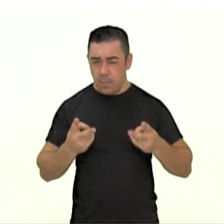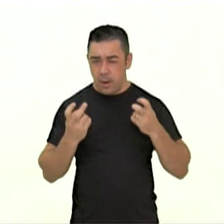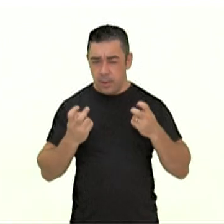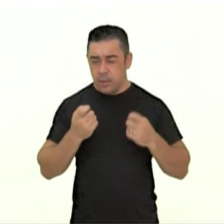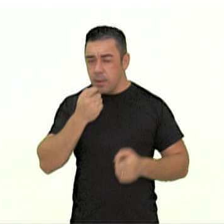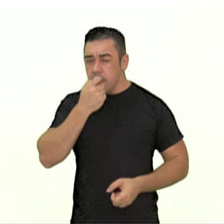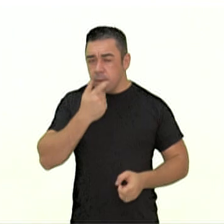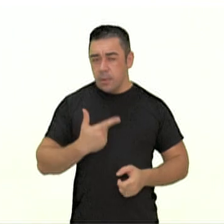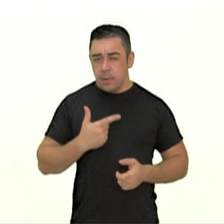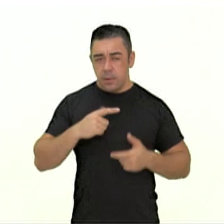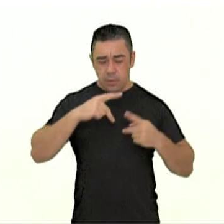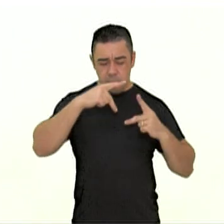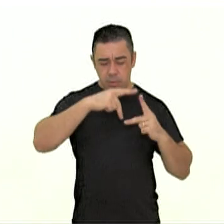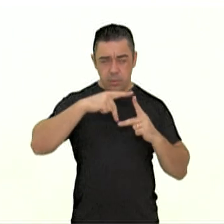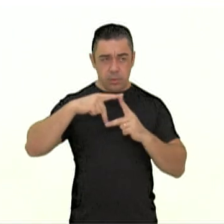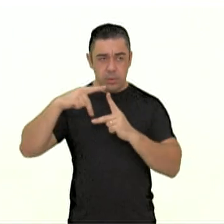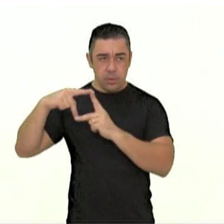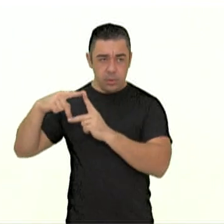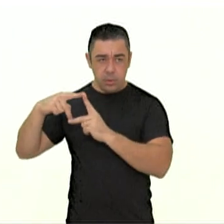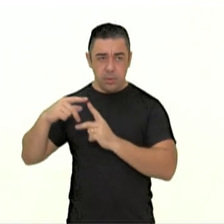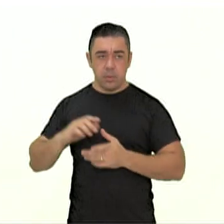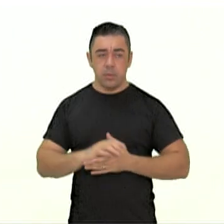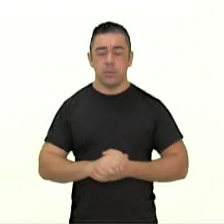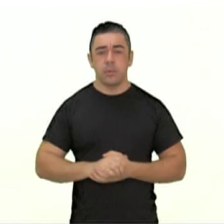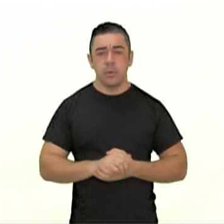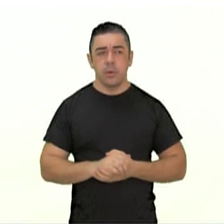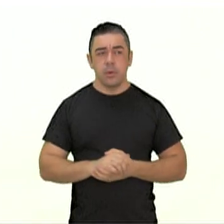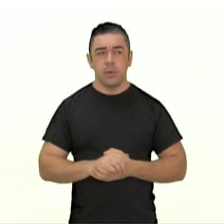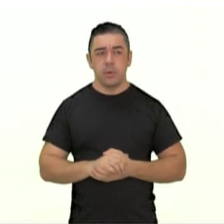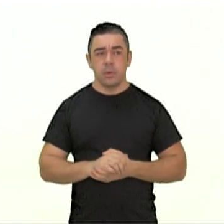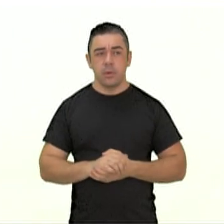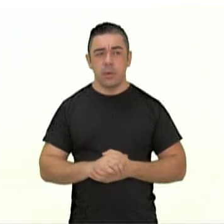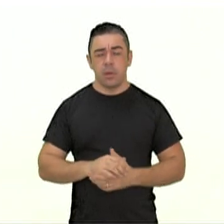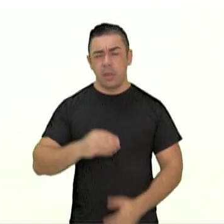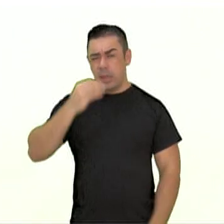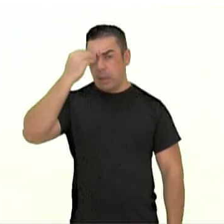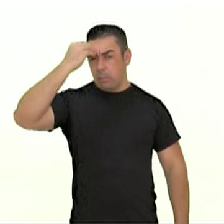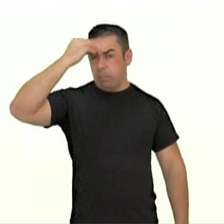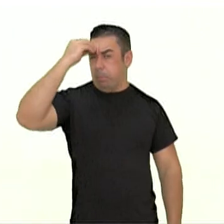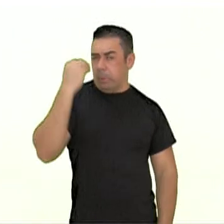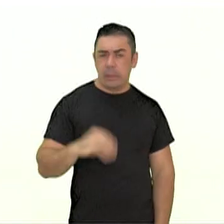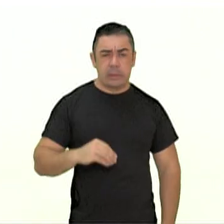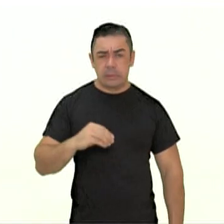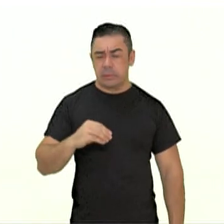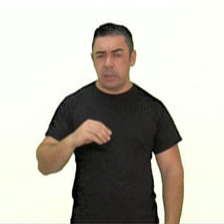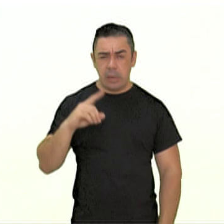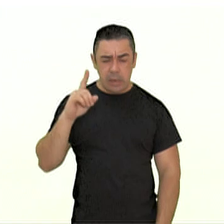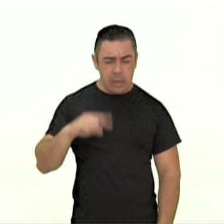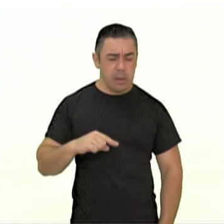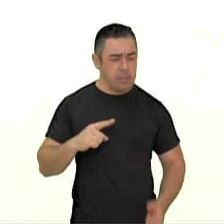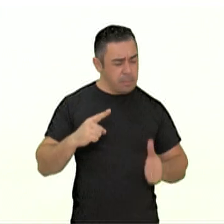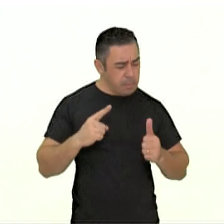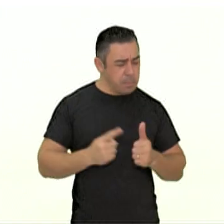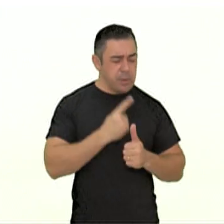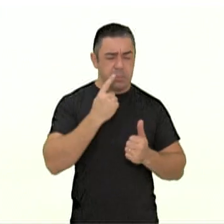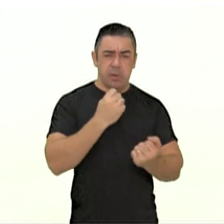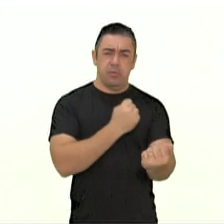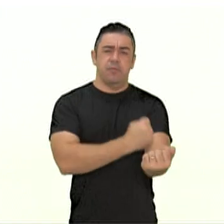Observe a tirinha do Dequino. A preguiça é a mãe de todos os vícios.